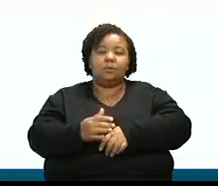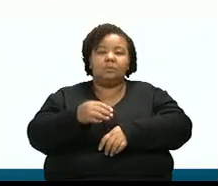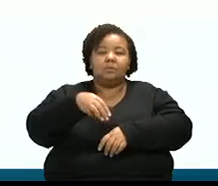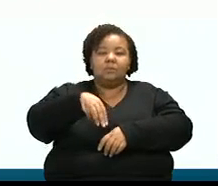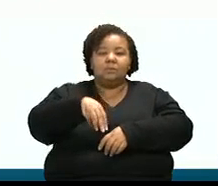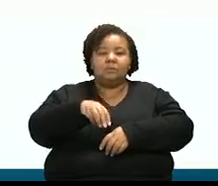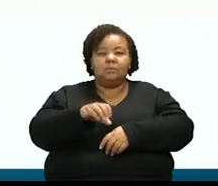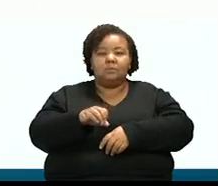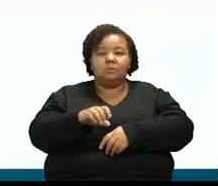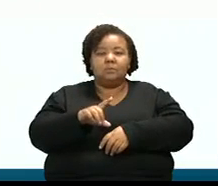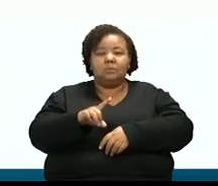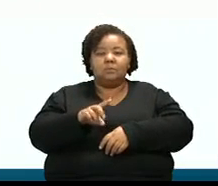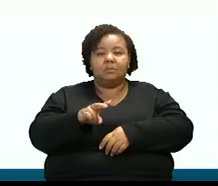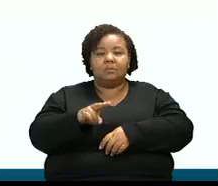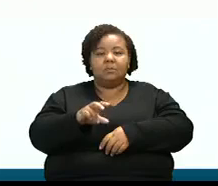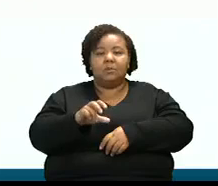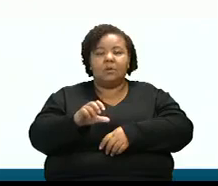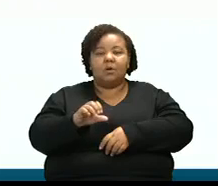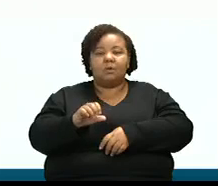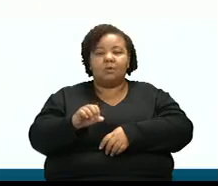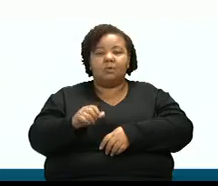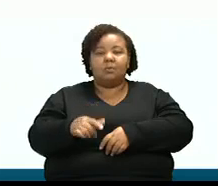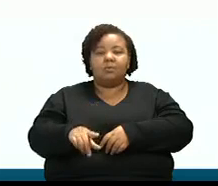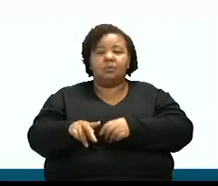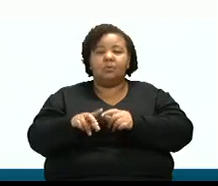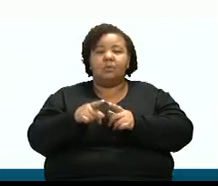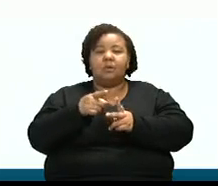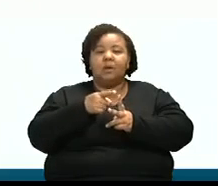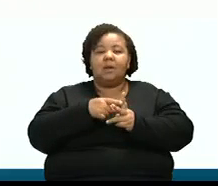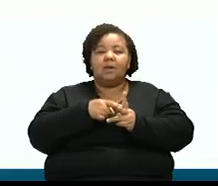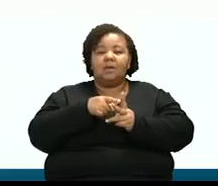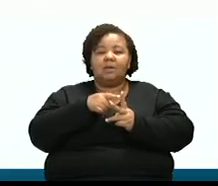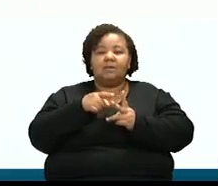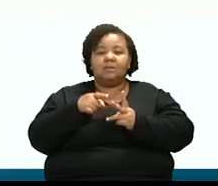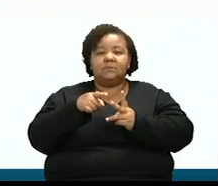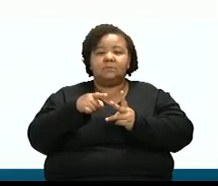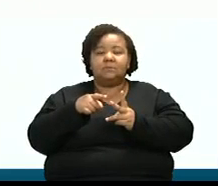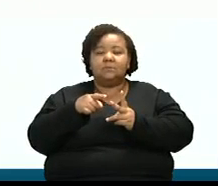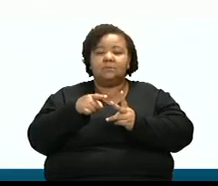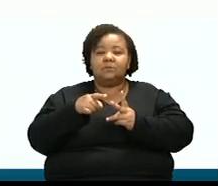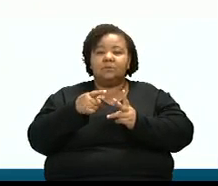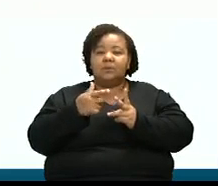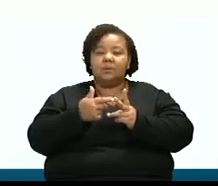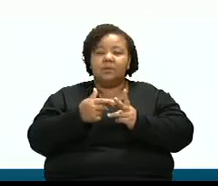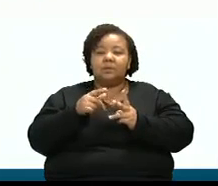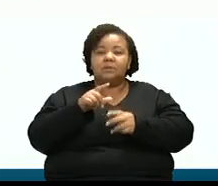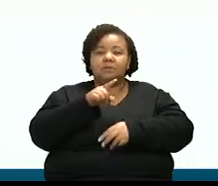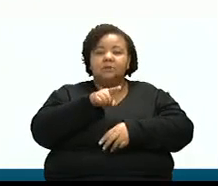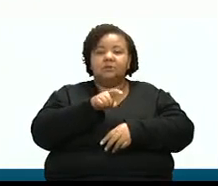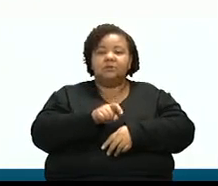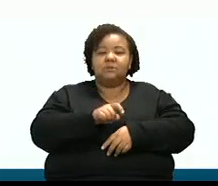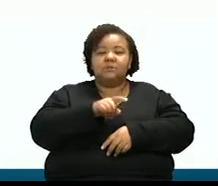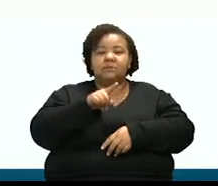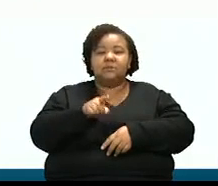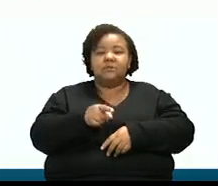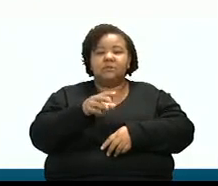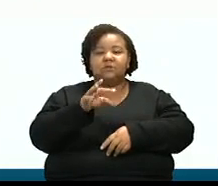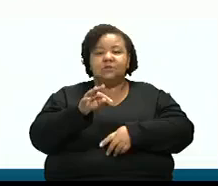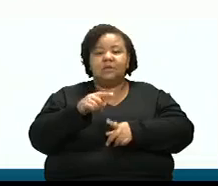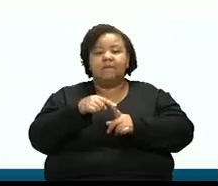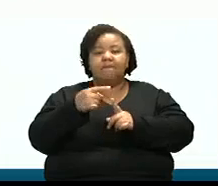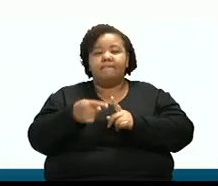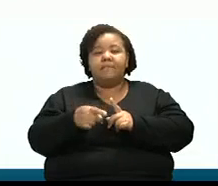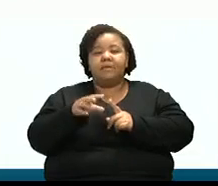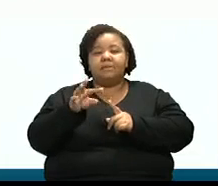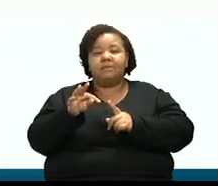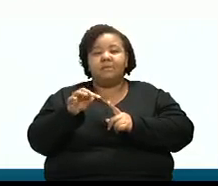módulo do vetor tangente, então a raiz quadrada de x' de t ao quadrado mais y' de t